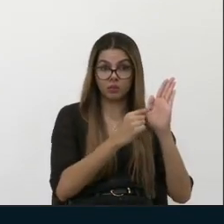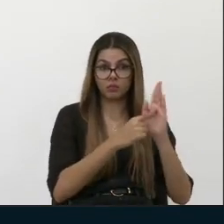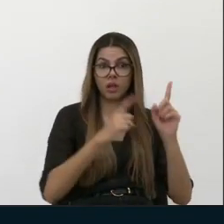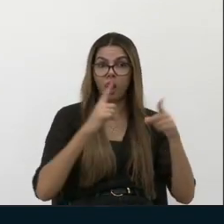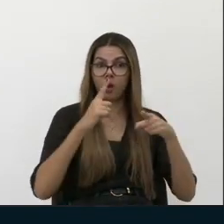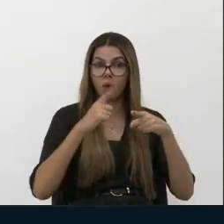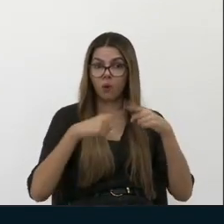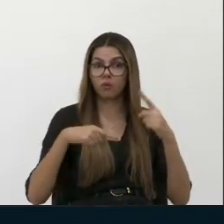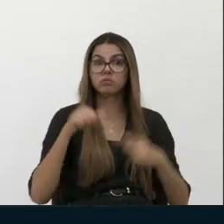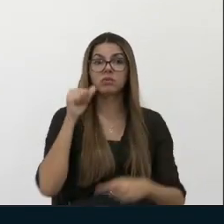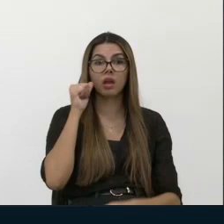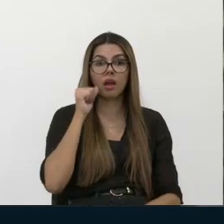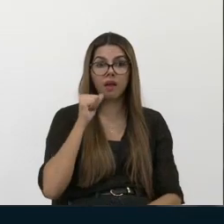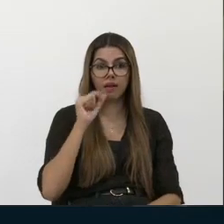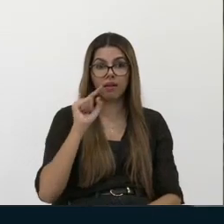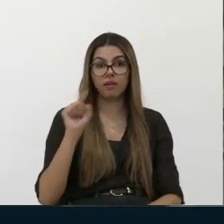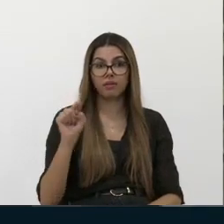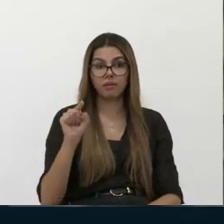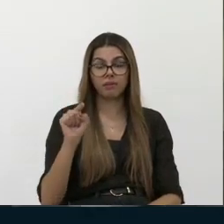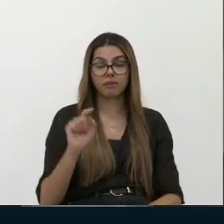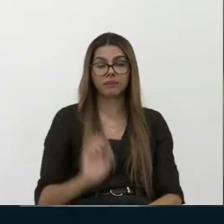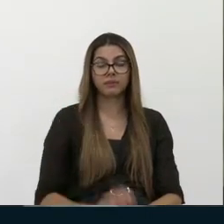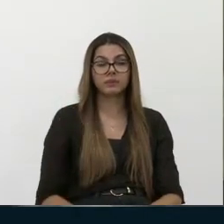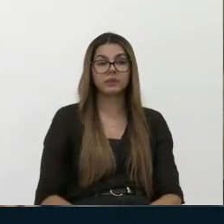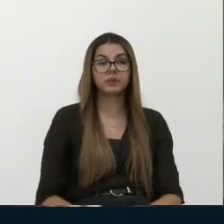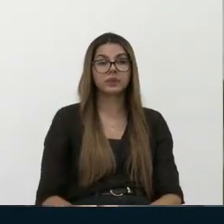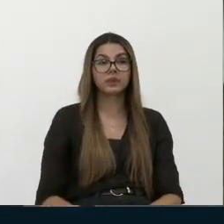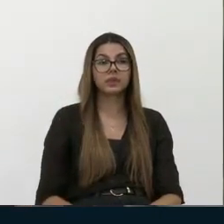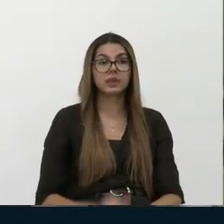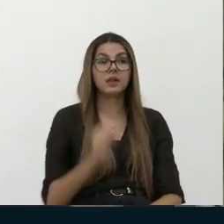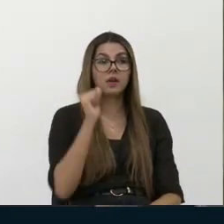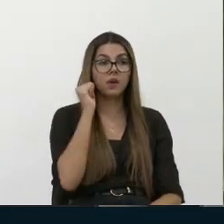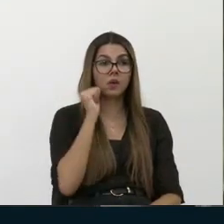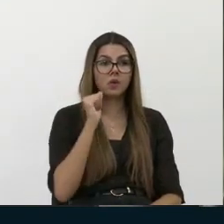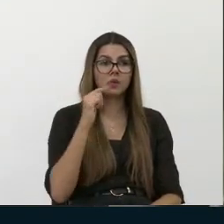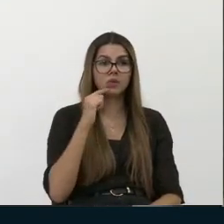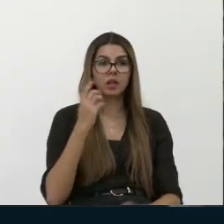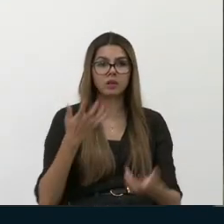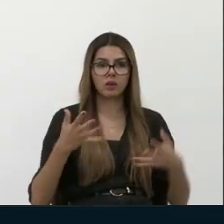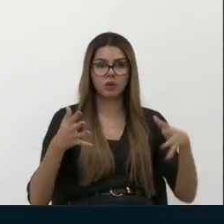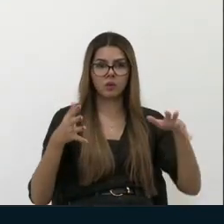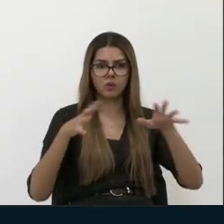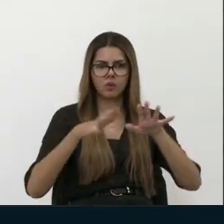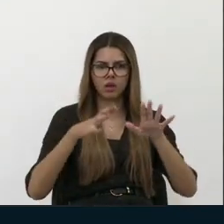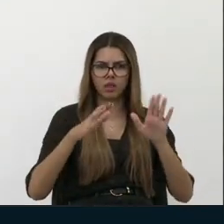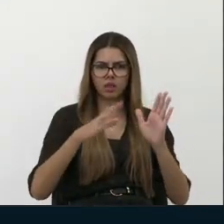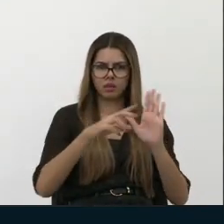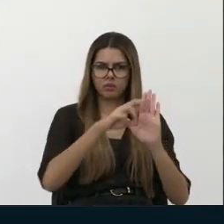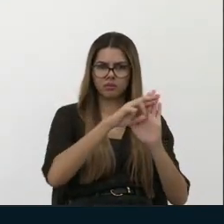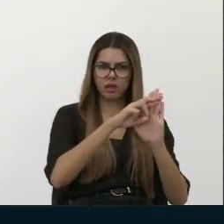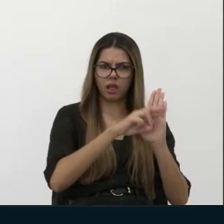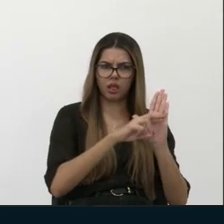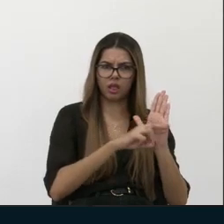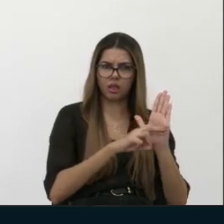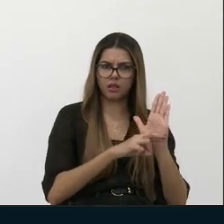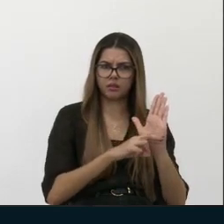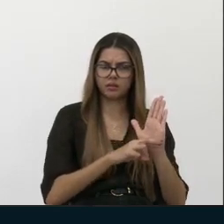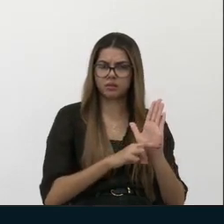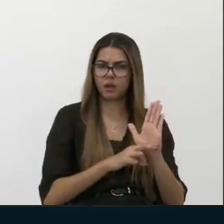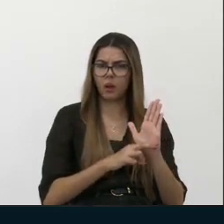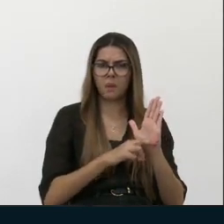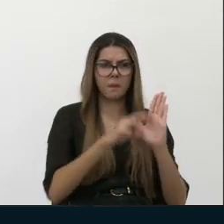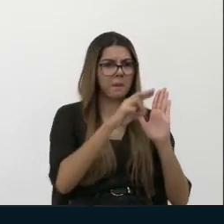senhora. Diz que essa senhora está incluindo na lista de castração vários